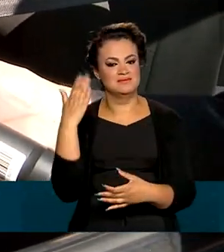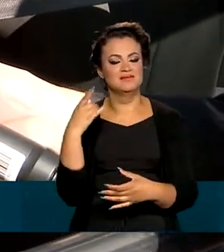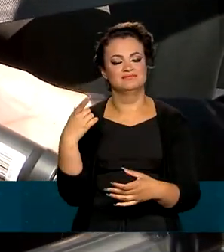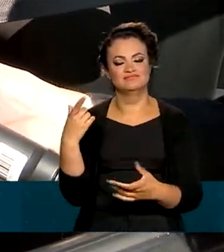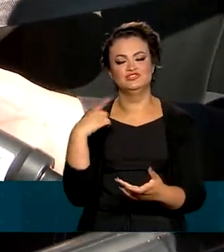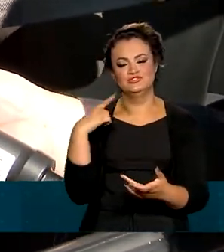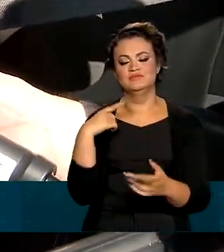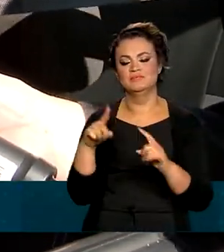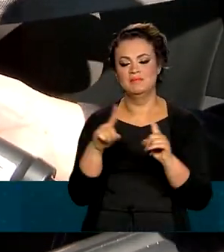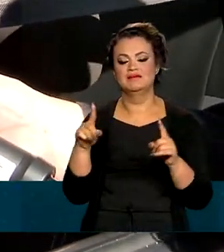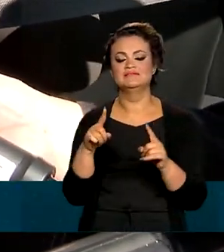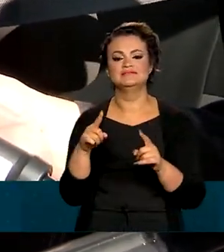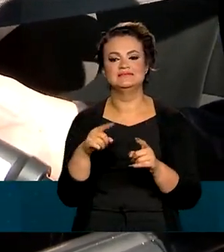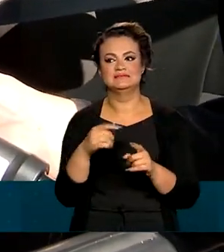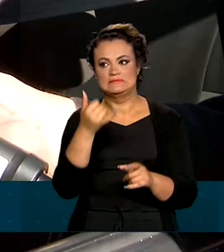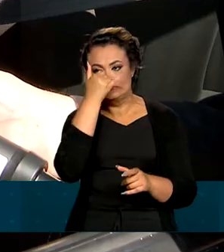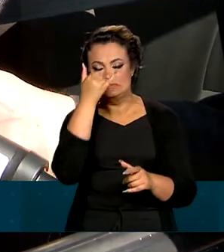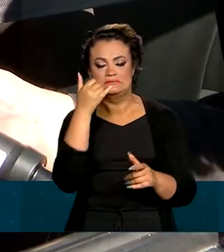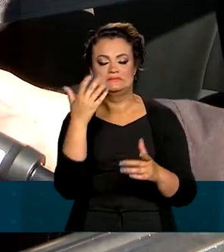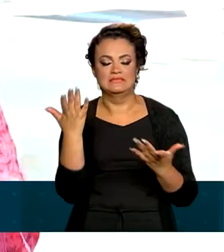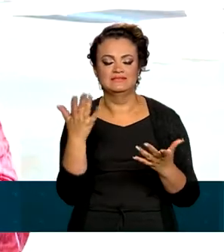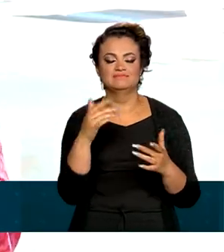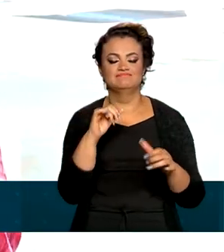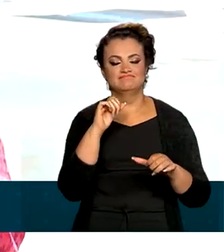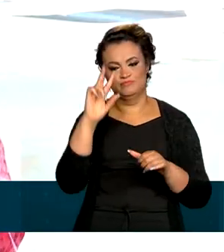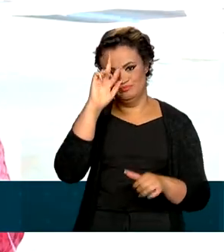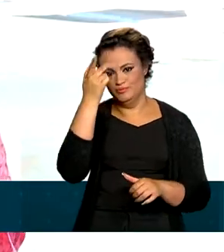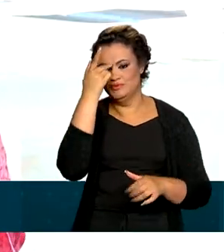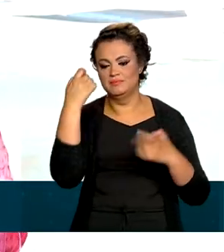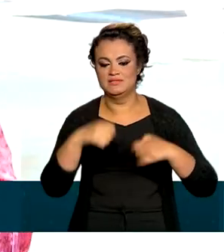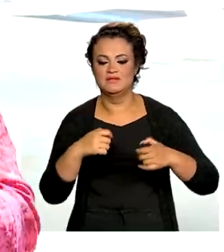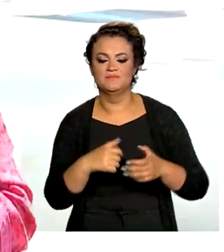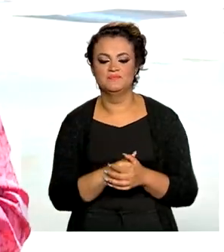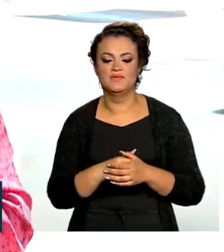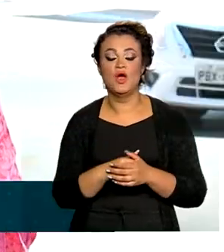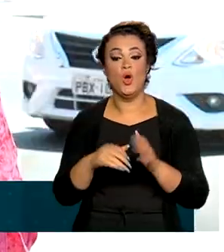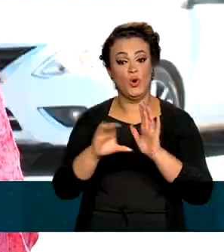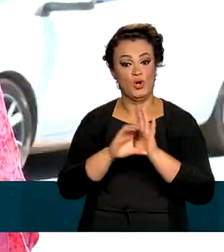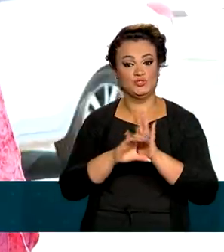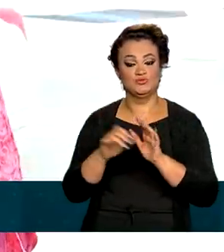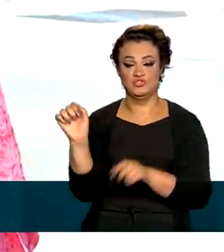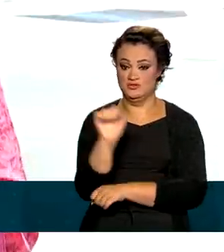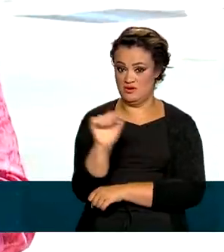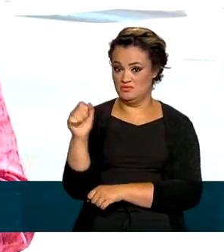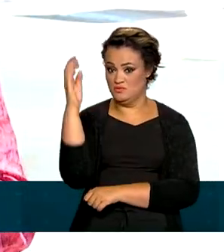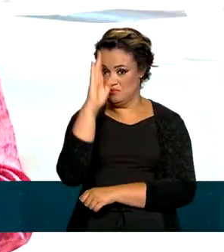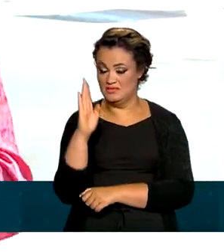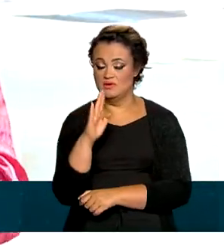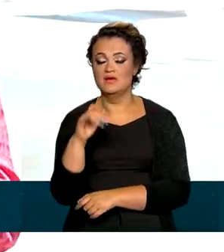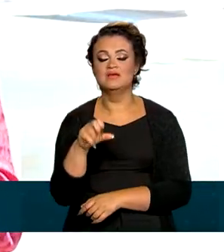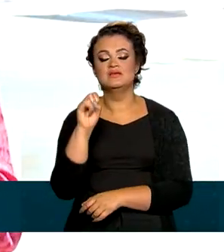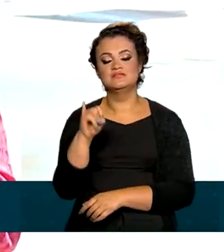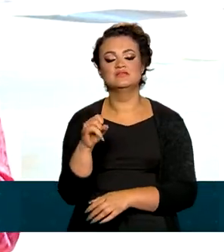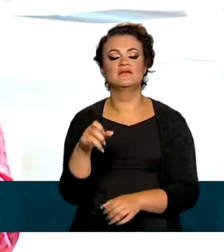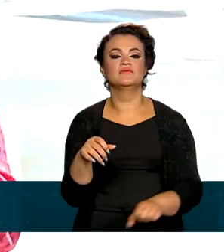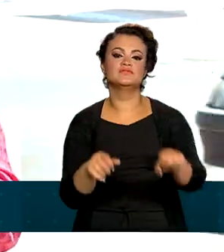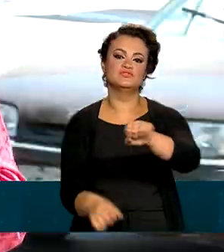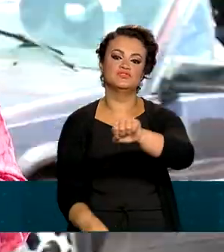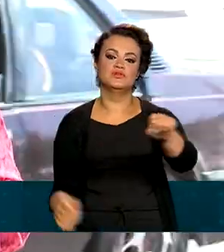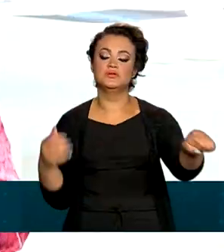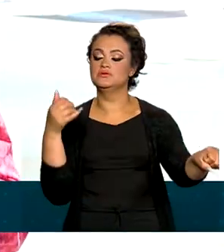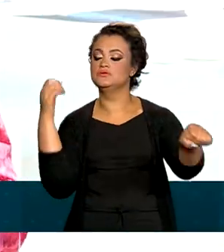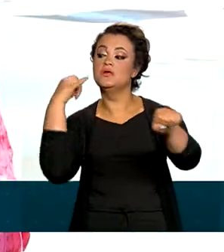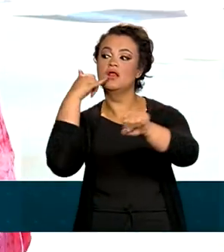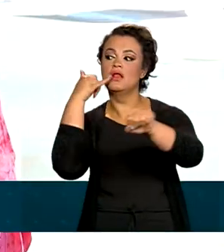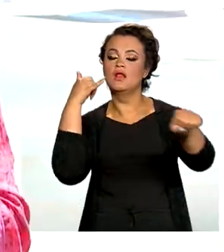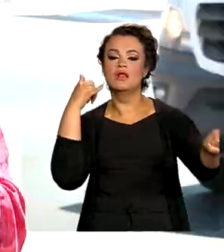posso fazer mais. Tem que doer no bolso primeiro para as pessoas entenderem. De acordo com o Código de Trânsito Brasileiro, quem dirige com uma das mãos e